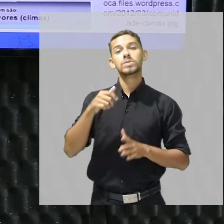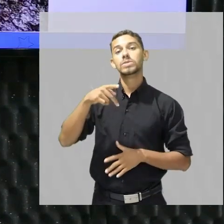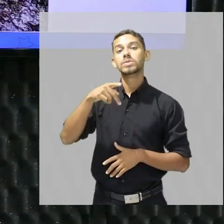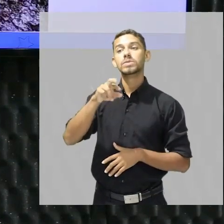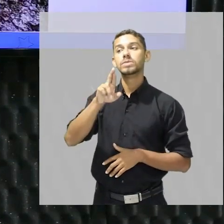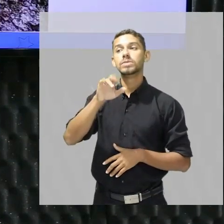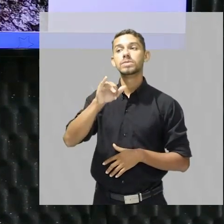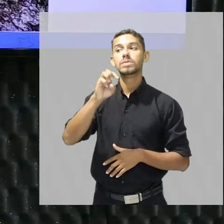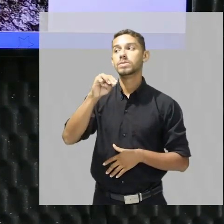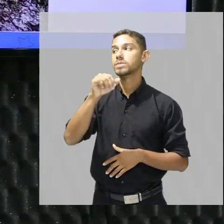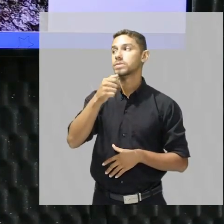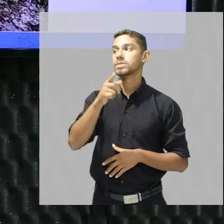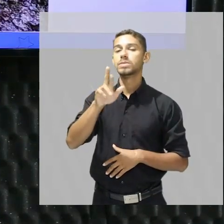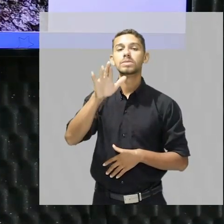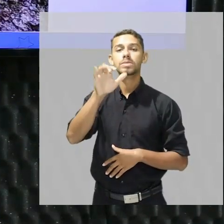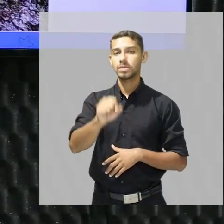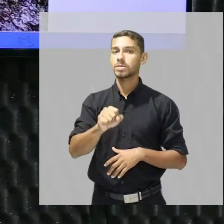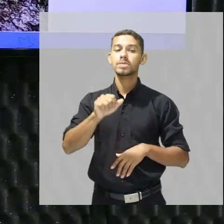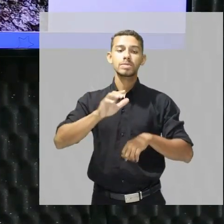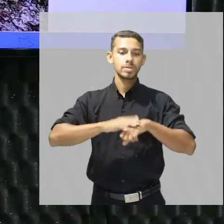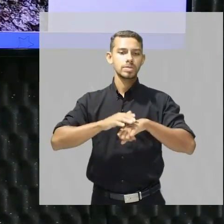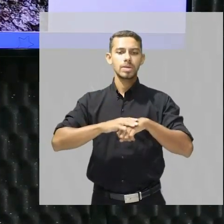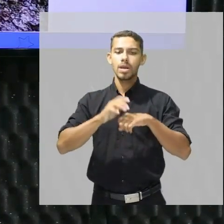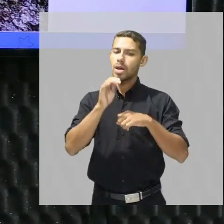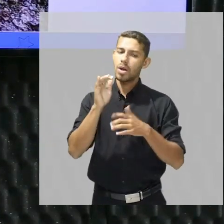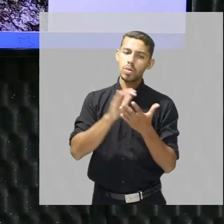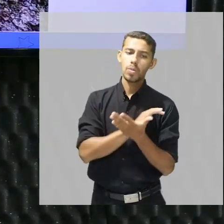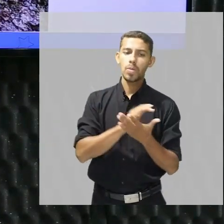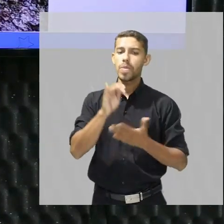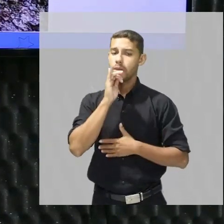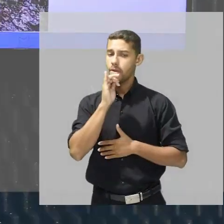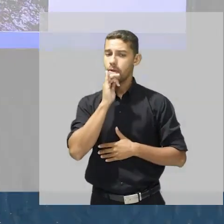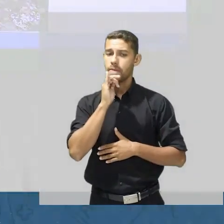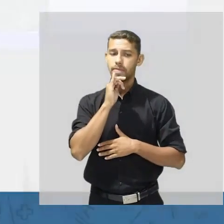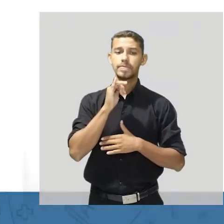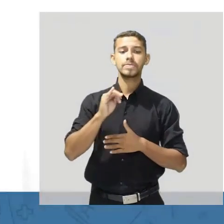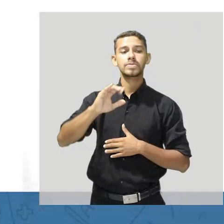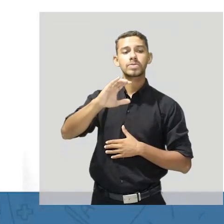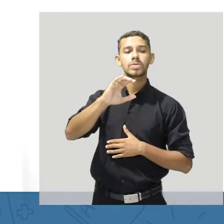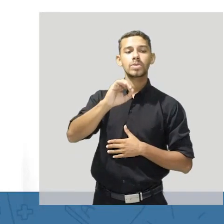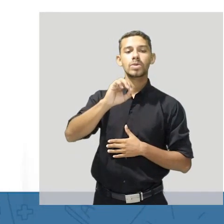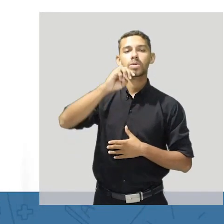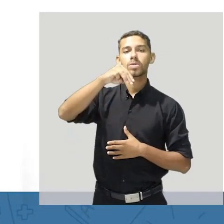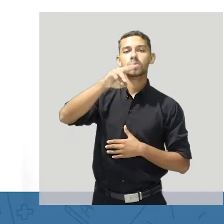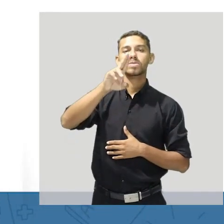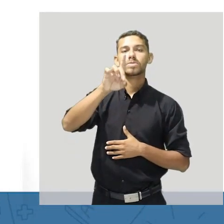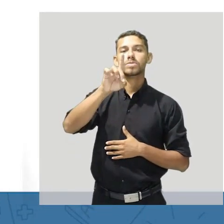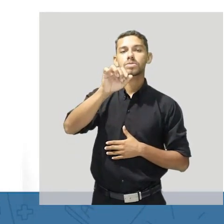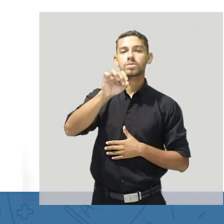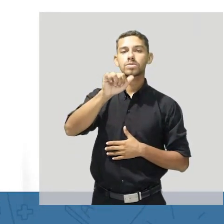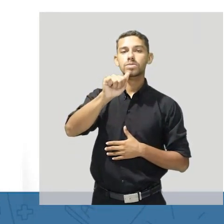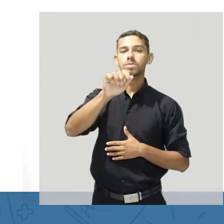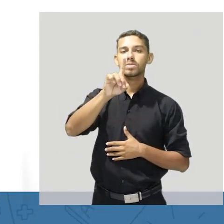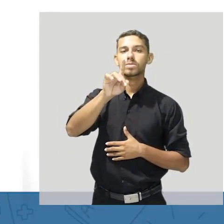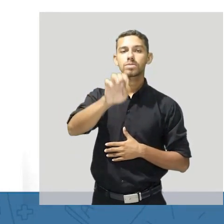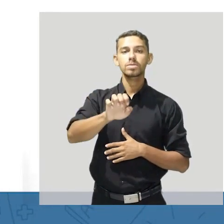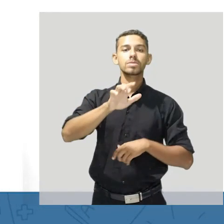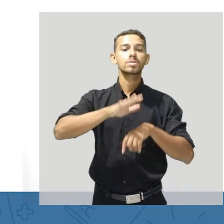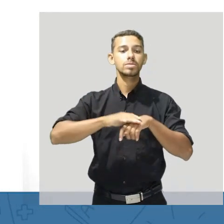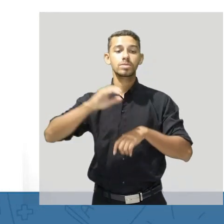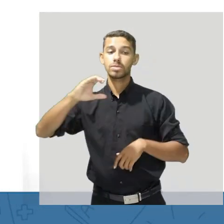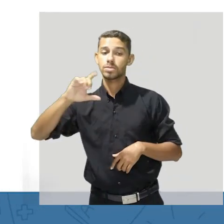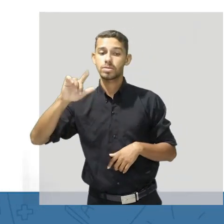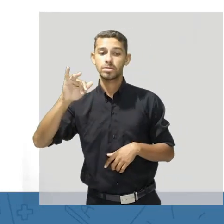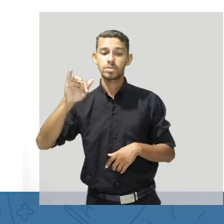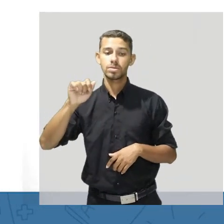primeira vez, tá? E aqui a gente dá alguns exemplos de comunidade clímax, tá? Essas imagens aqui, essa imagem que